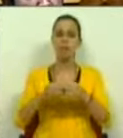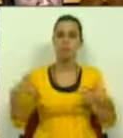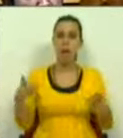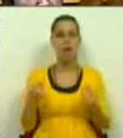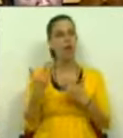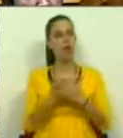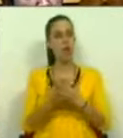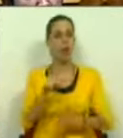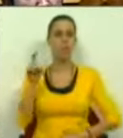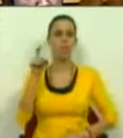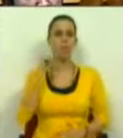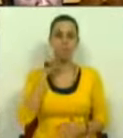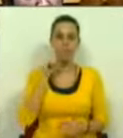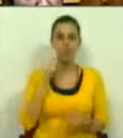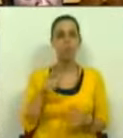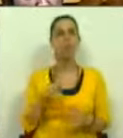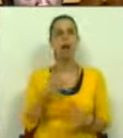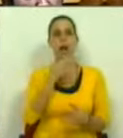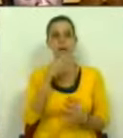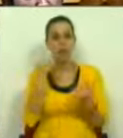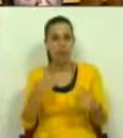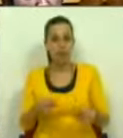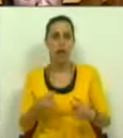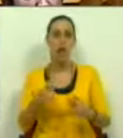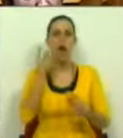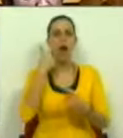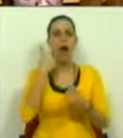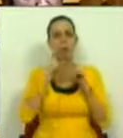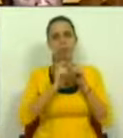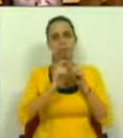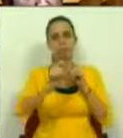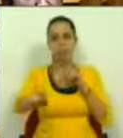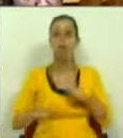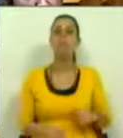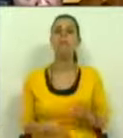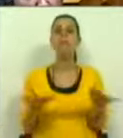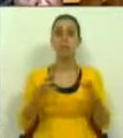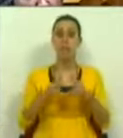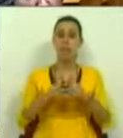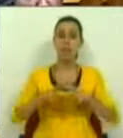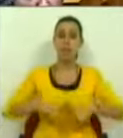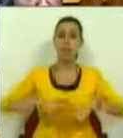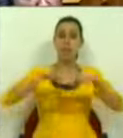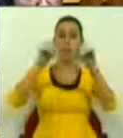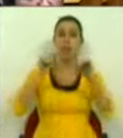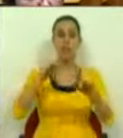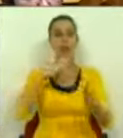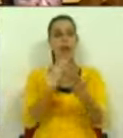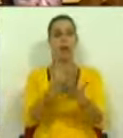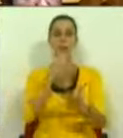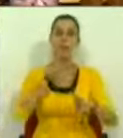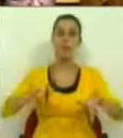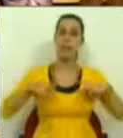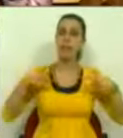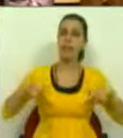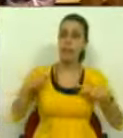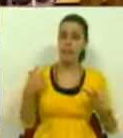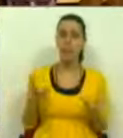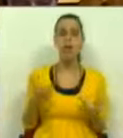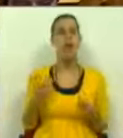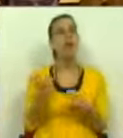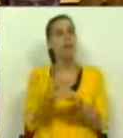crescimento económico sólido, consistente e duradouro. Crescimento esse que gera riqueza e que